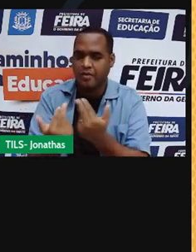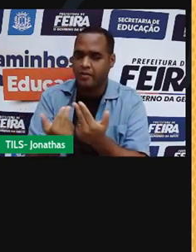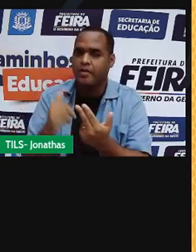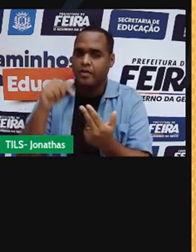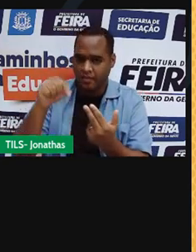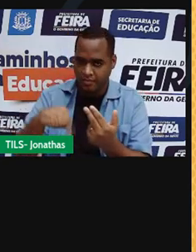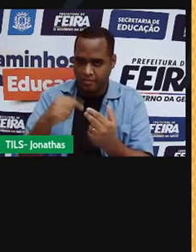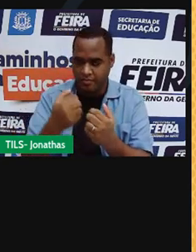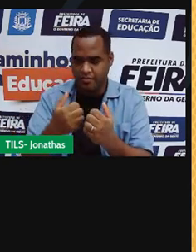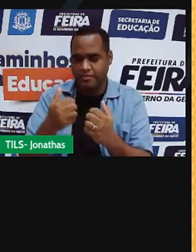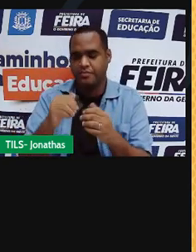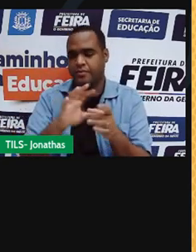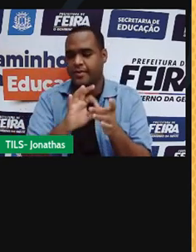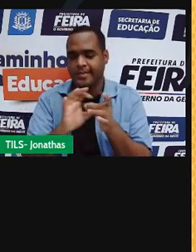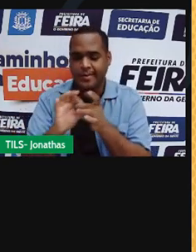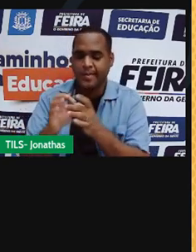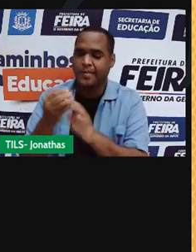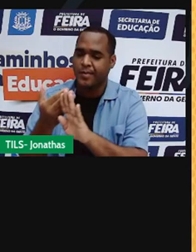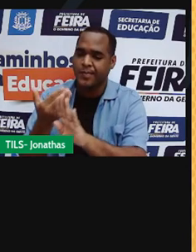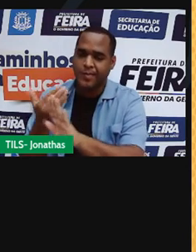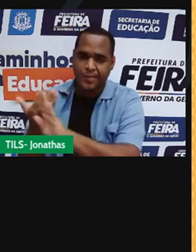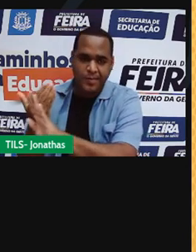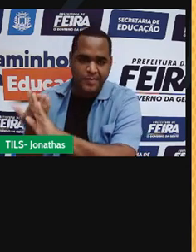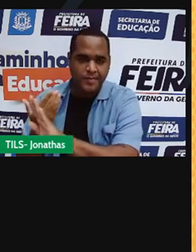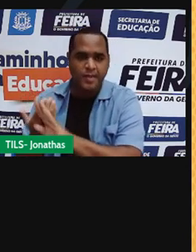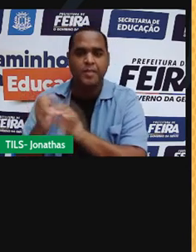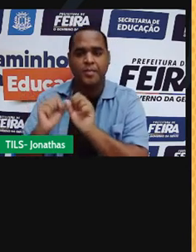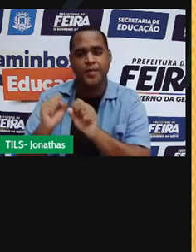suas partículas estão separadas e podem se mover.